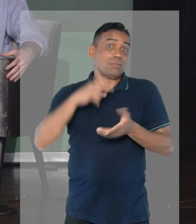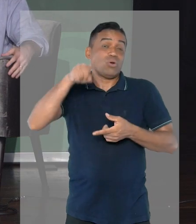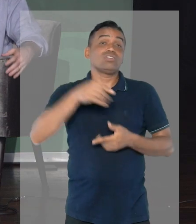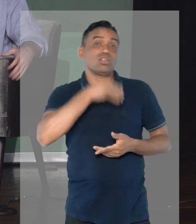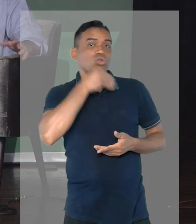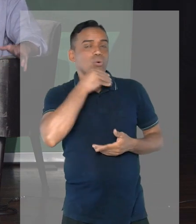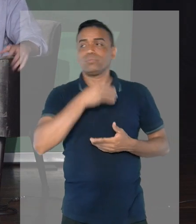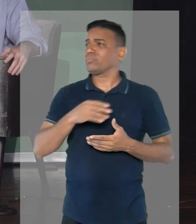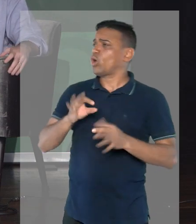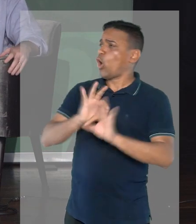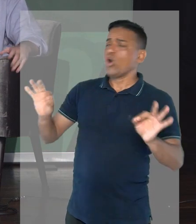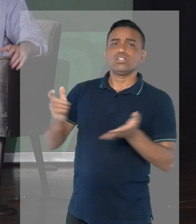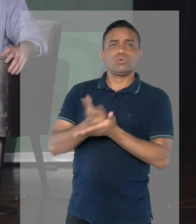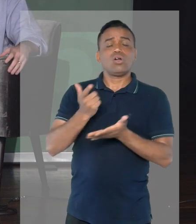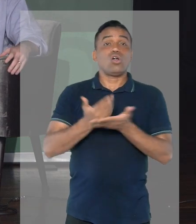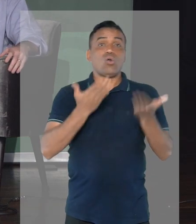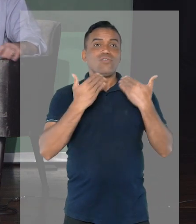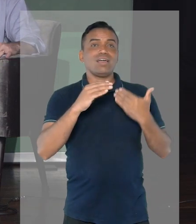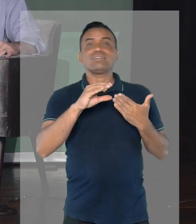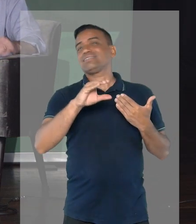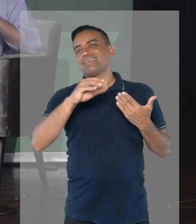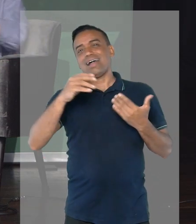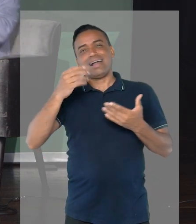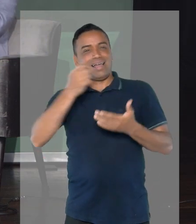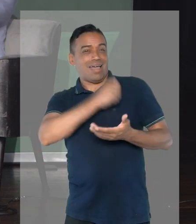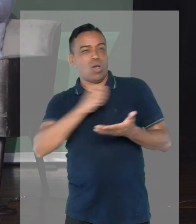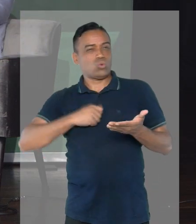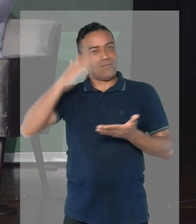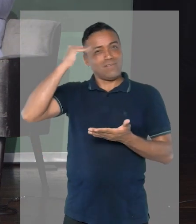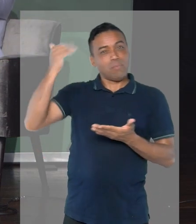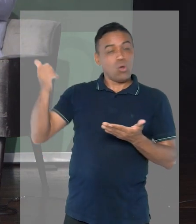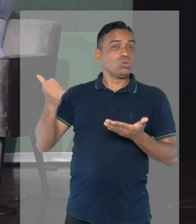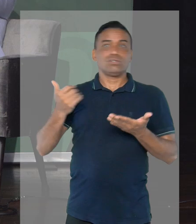Tem um livro ótimo que eu adoro, de Conversas com Scorsese, que é a mesma pessoa